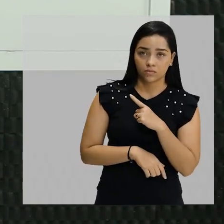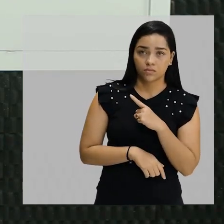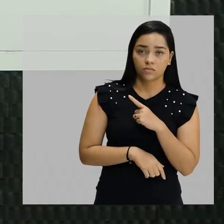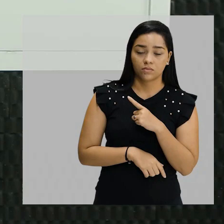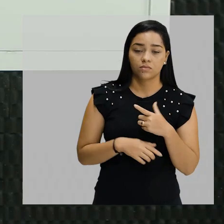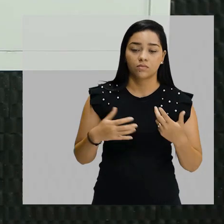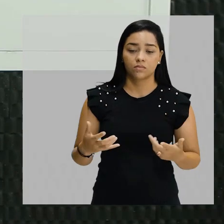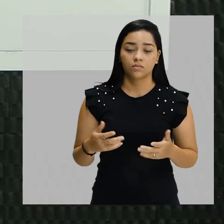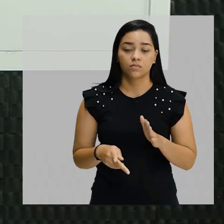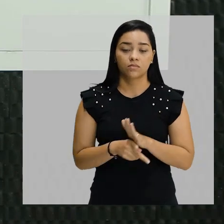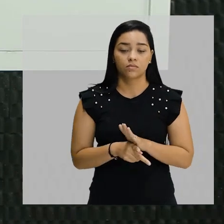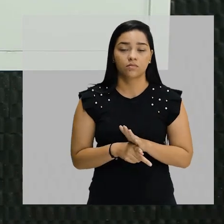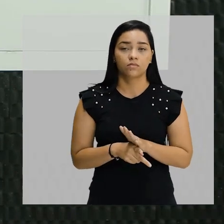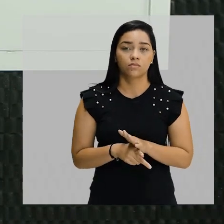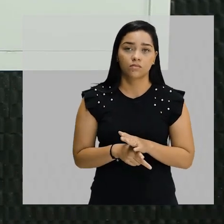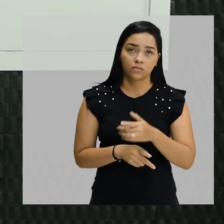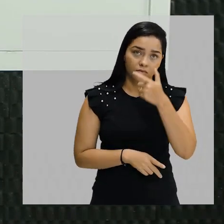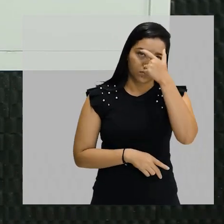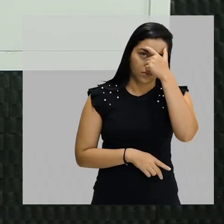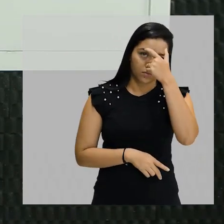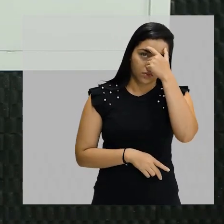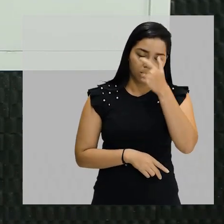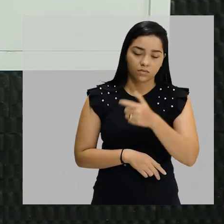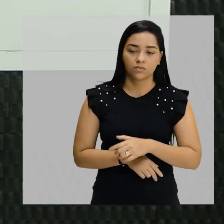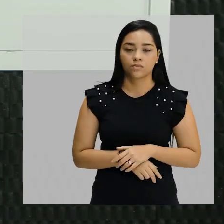certo a partir da consciência